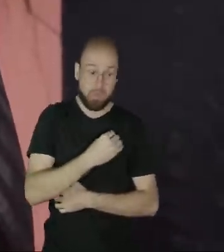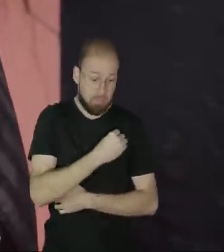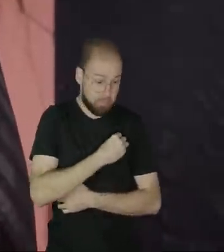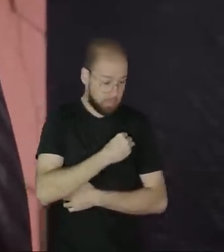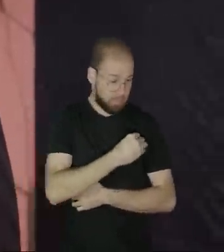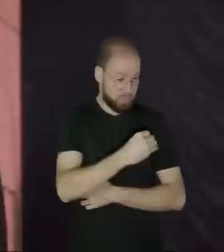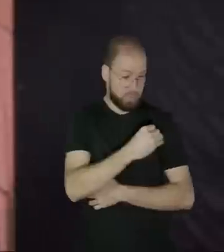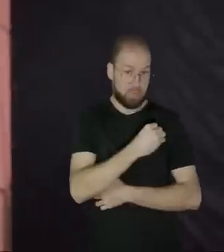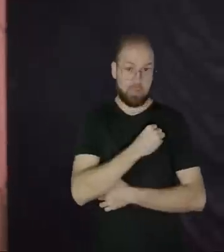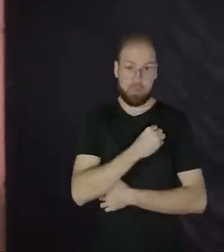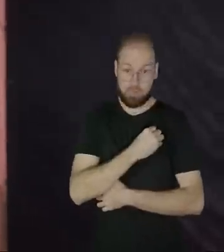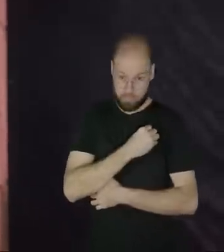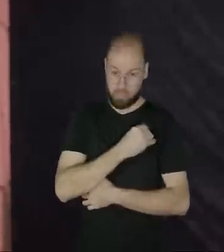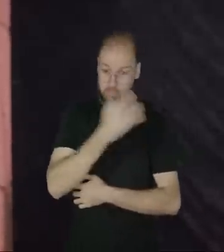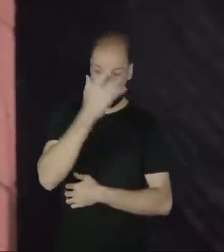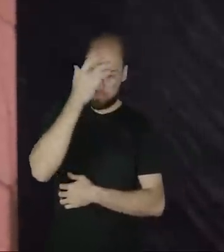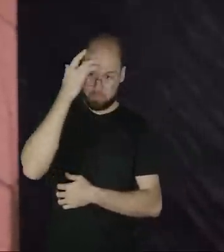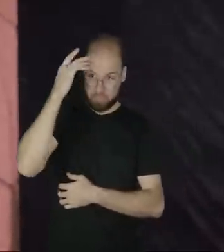seu próximo